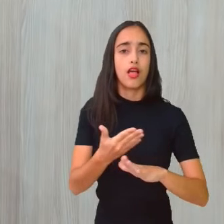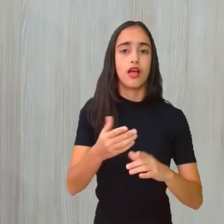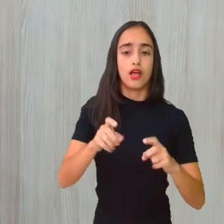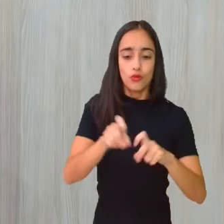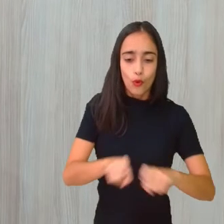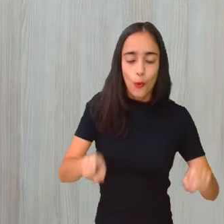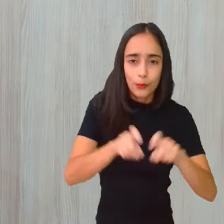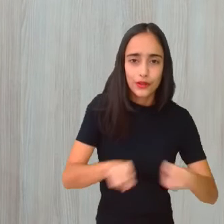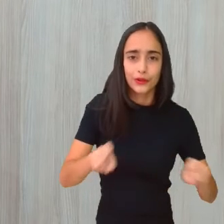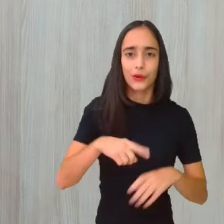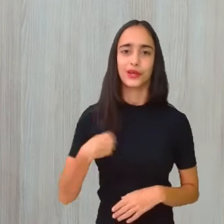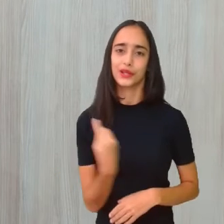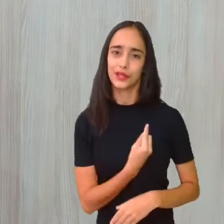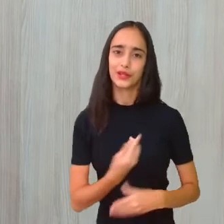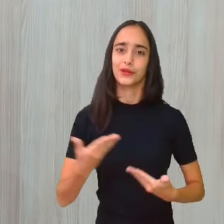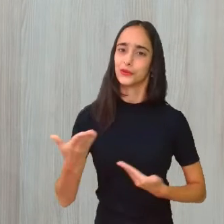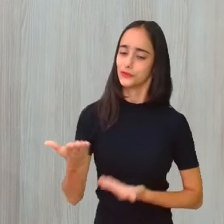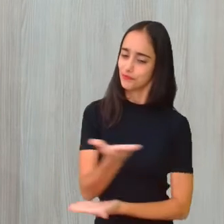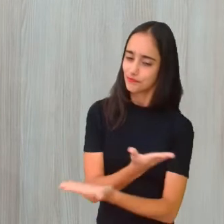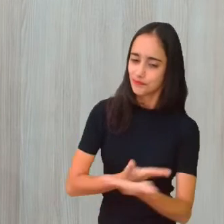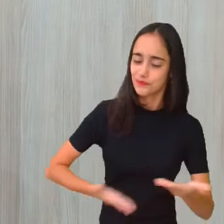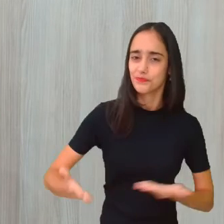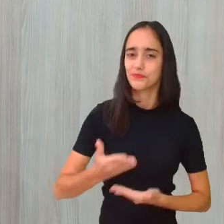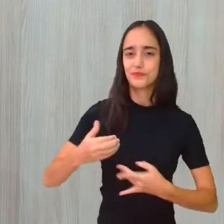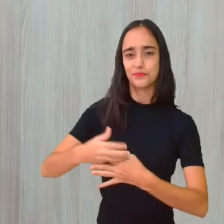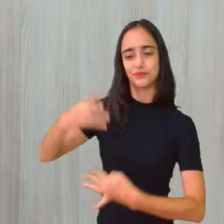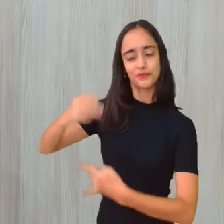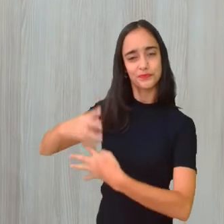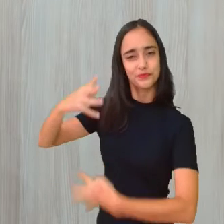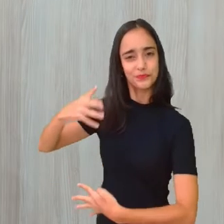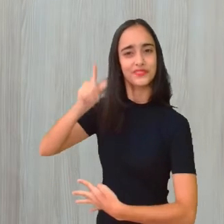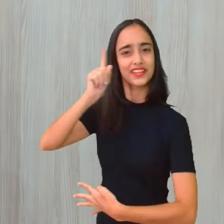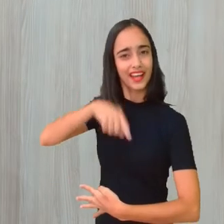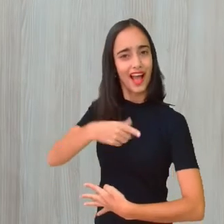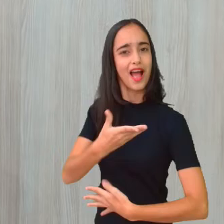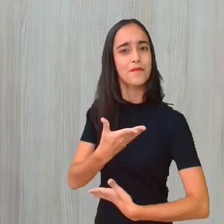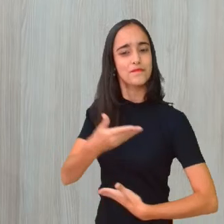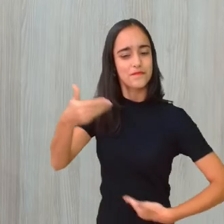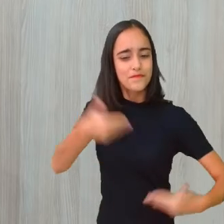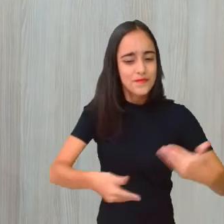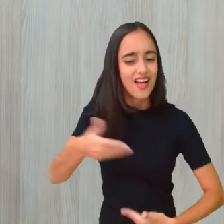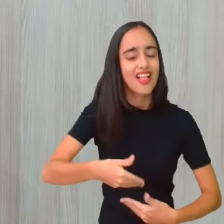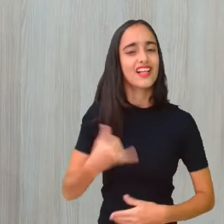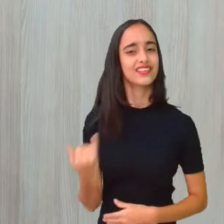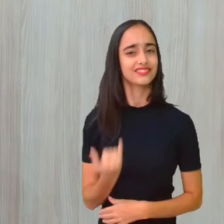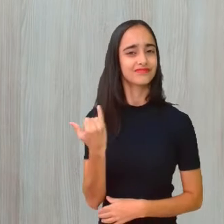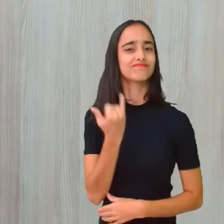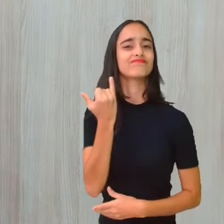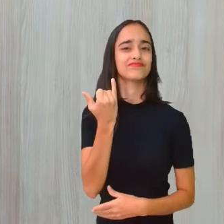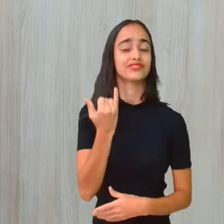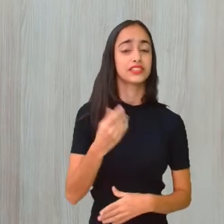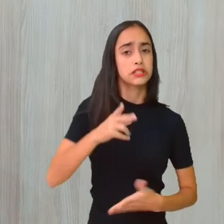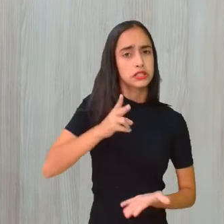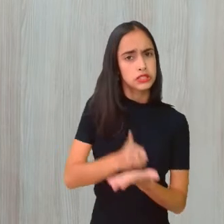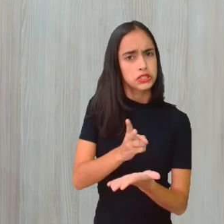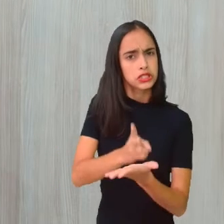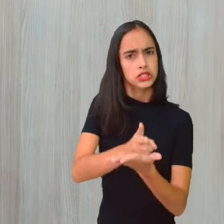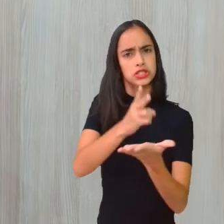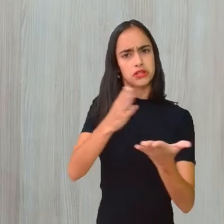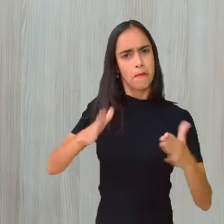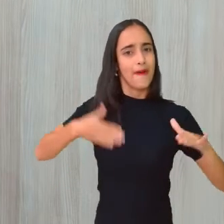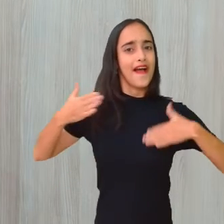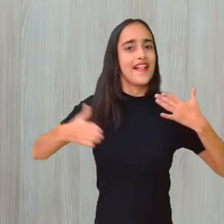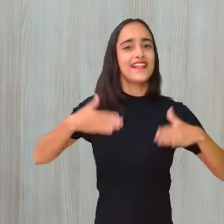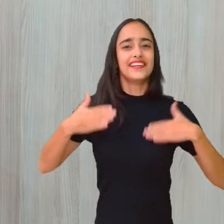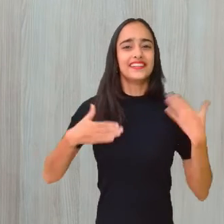E estaremos aqui interagindo no chat, que é essa ferramenta interacional. É sempre uma alegria, não é, poder estar